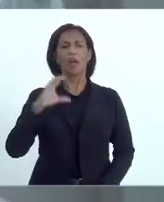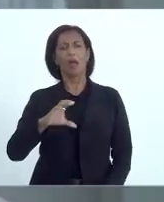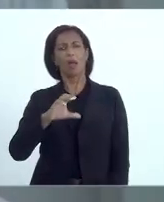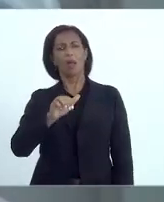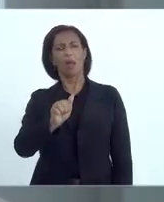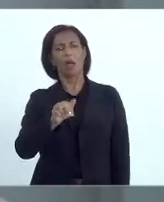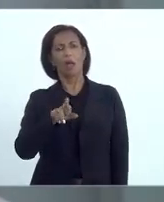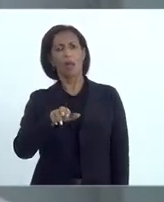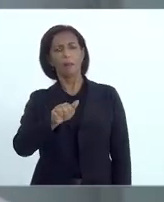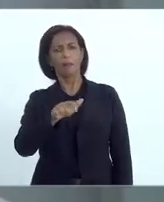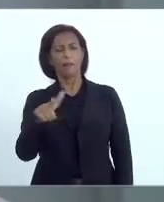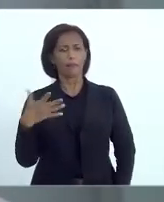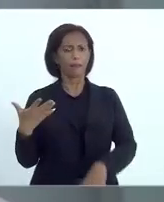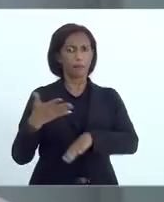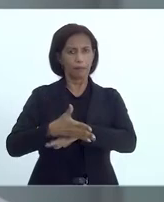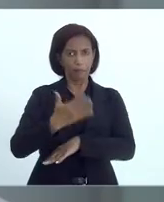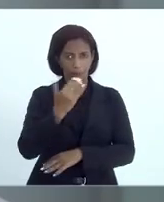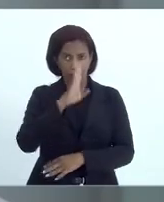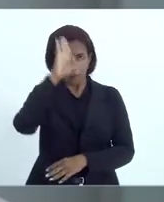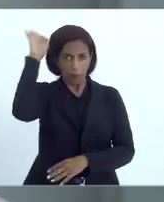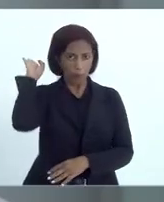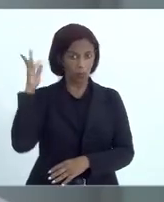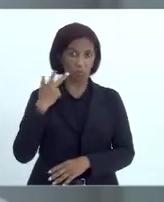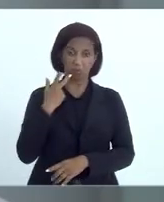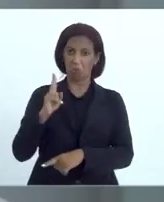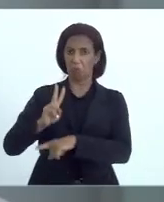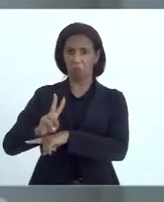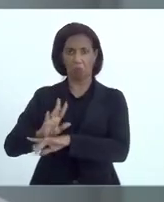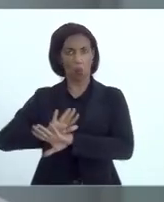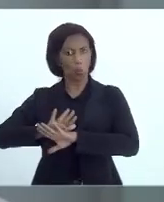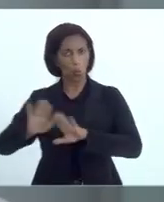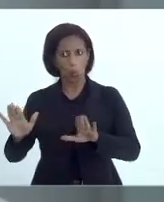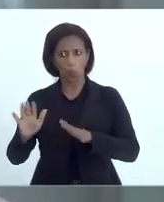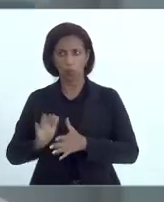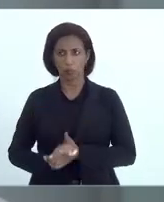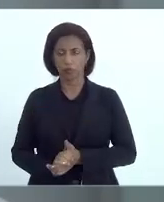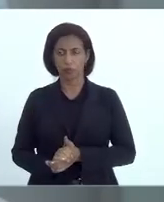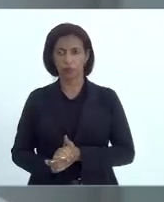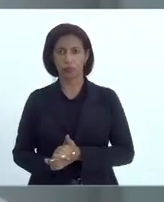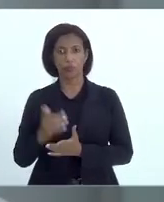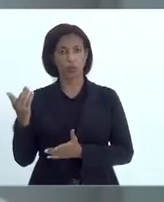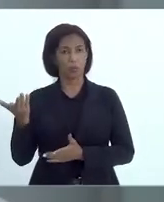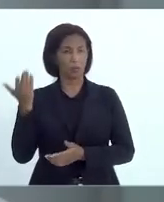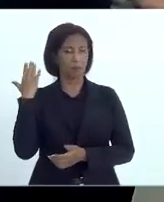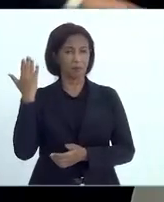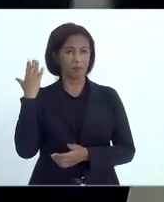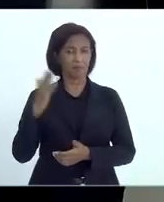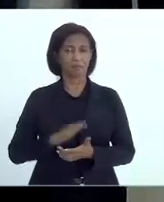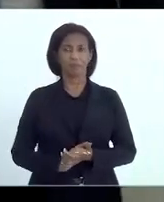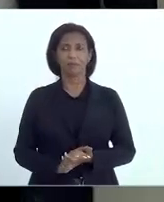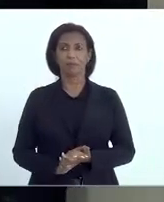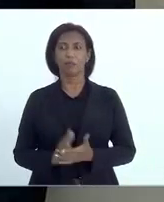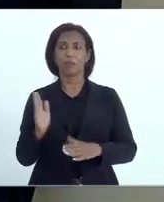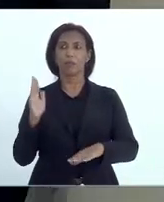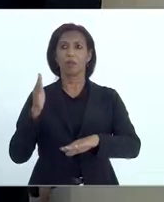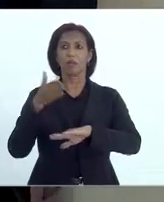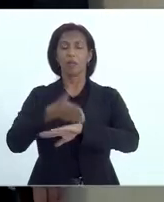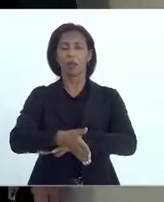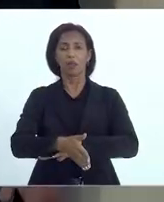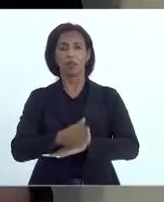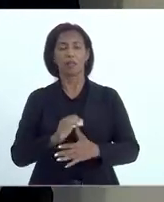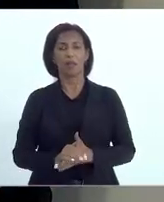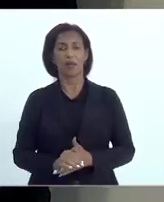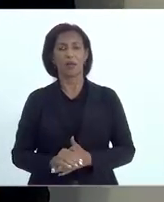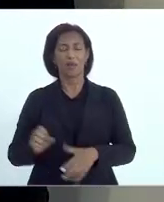Cabral que entraram no corpo de bombeiro que também não estou defendendo Eles foram desde a época do corpo de bombeiro entraram